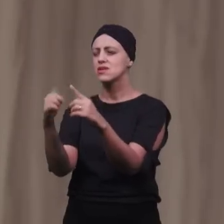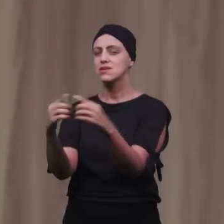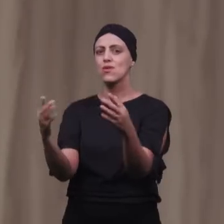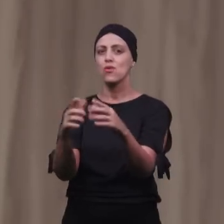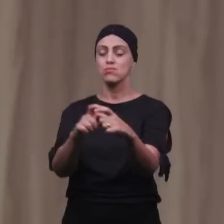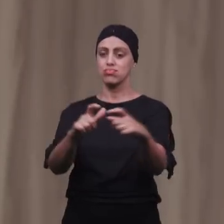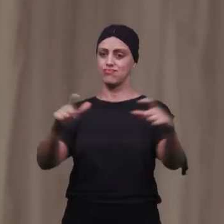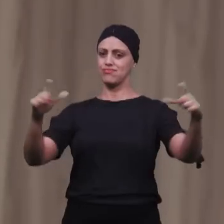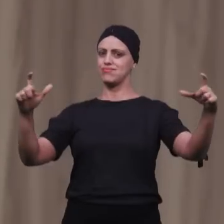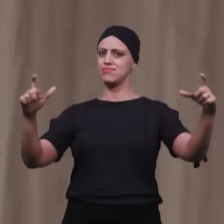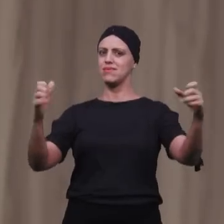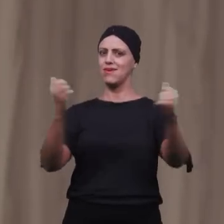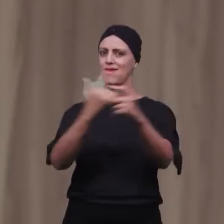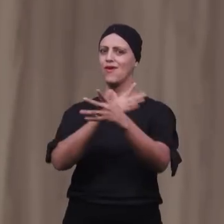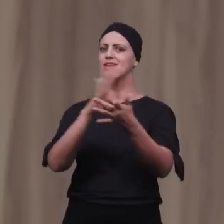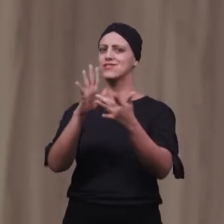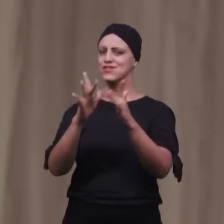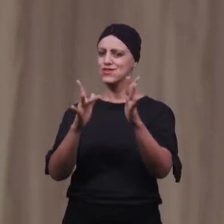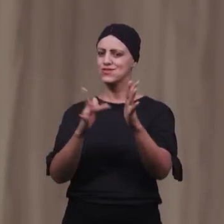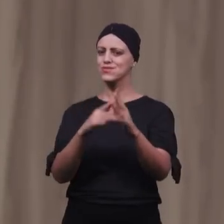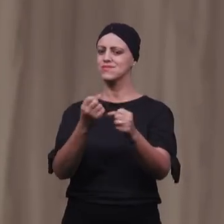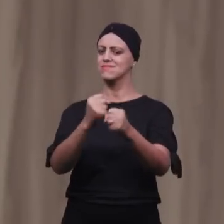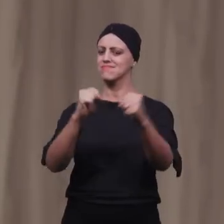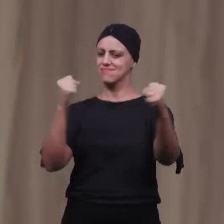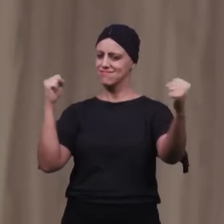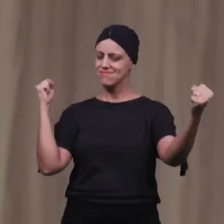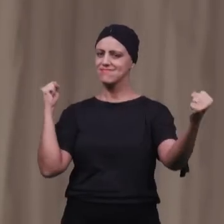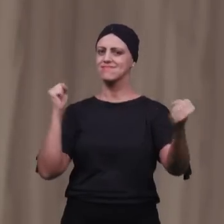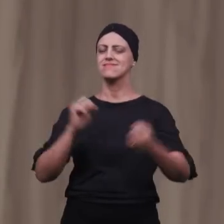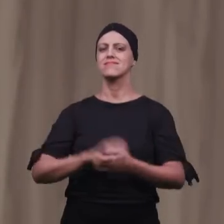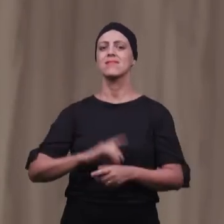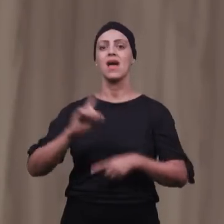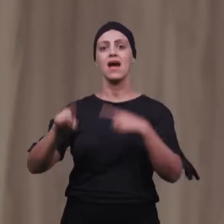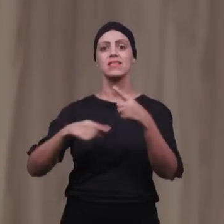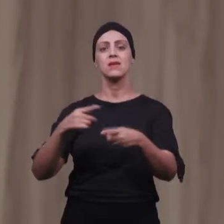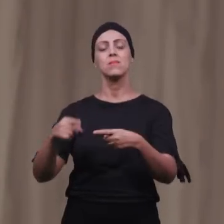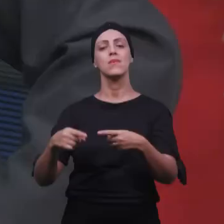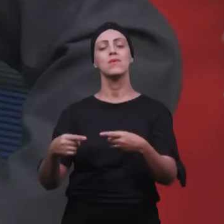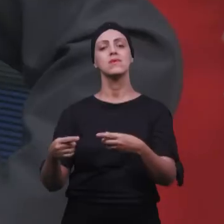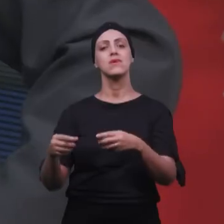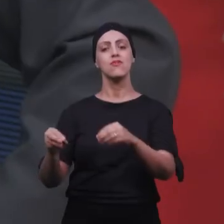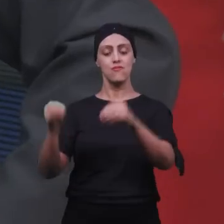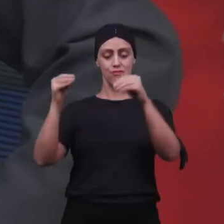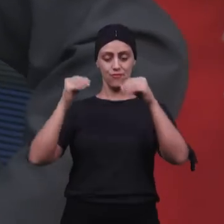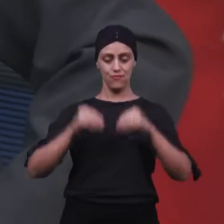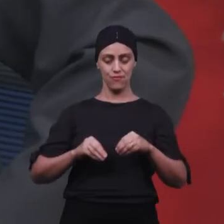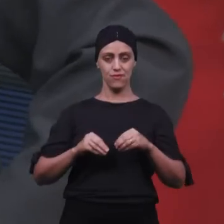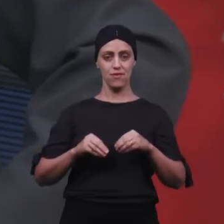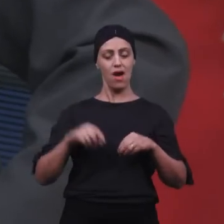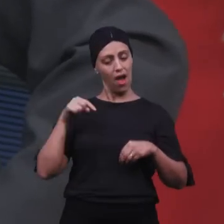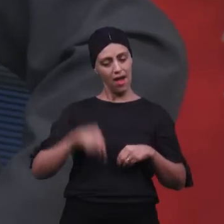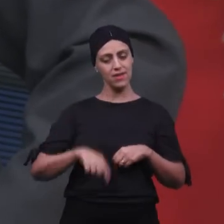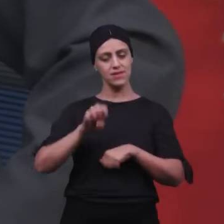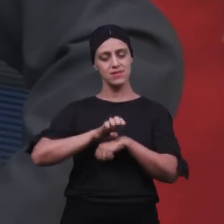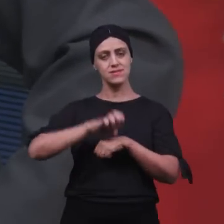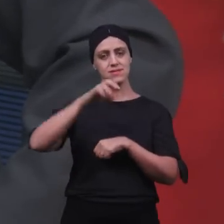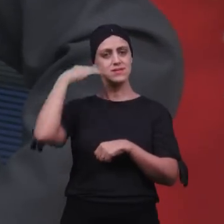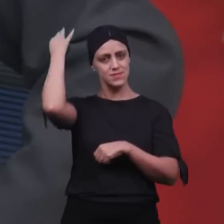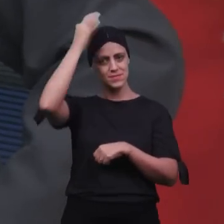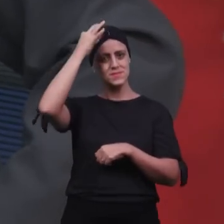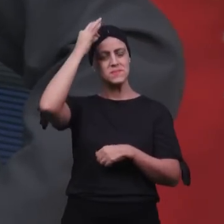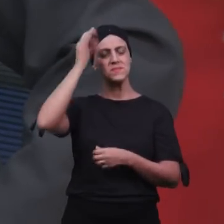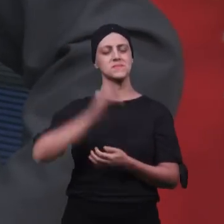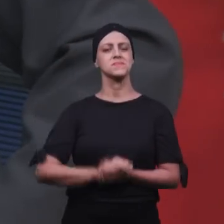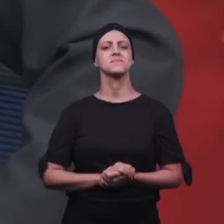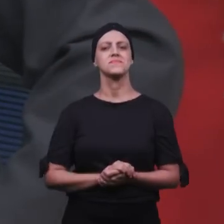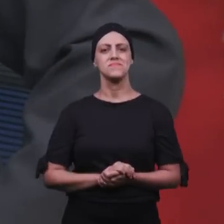lá pastores, igrejas. Graças a Deus. Depois retornei para aqui. Tá bem. E a importância de a gente saber isso, para a gente ver